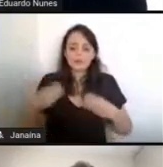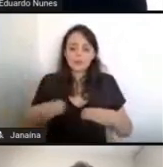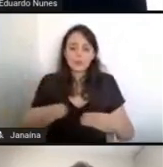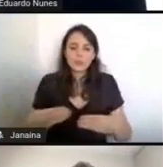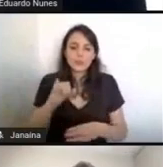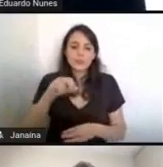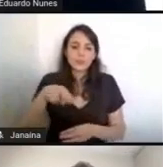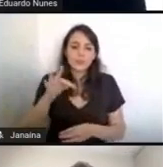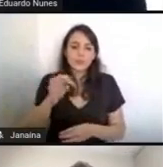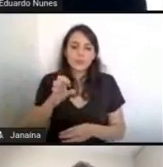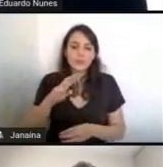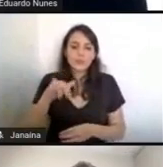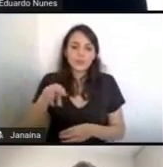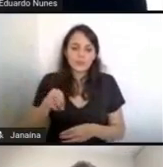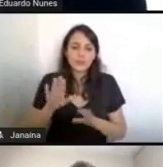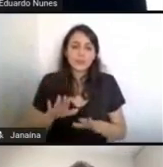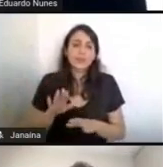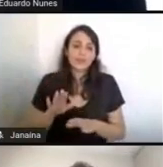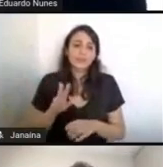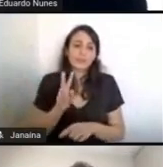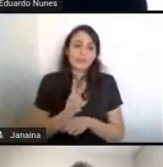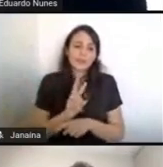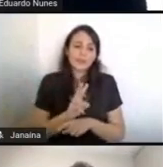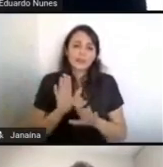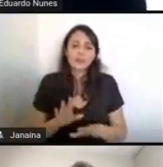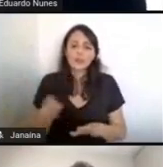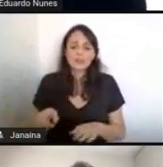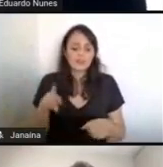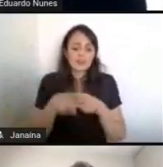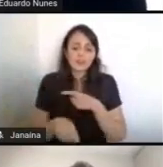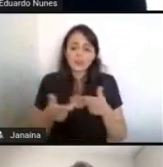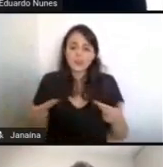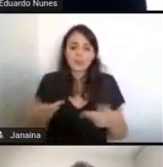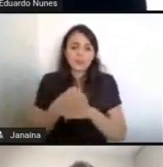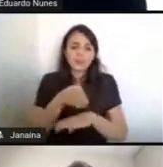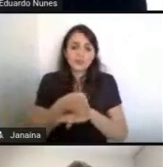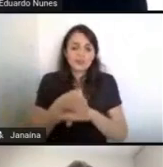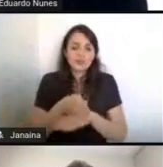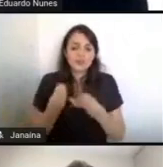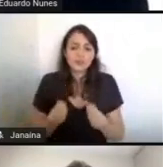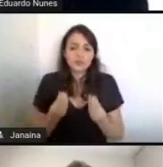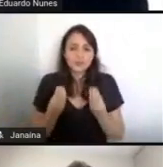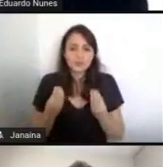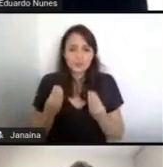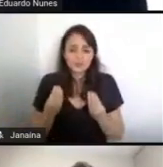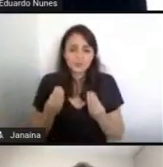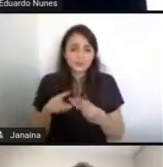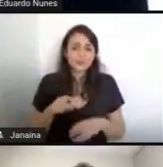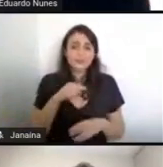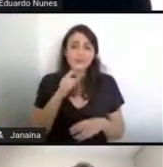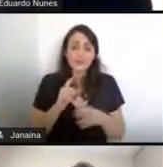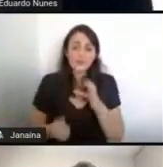fato, cortou qualquer informação com a população, né, e e não gera as